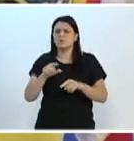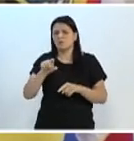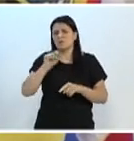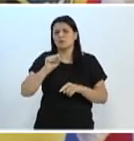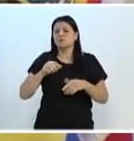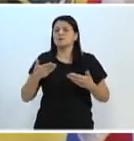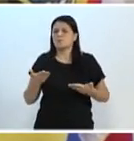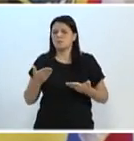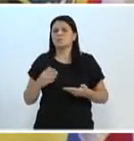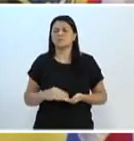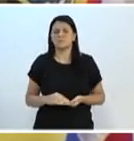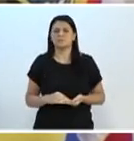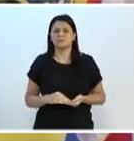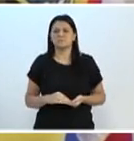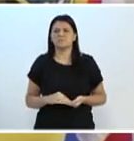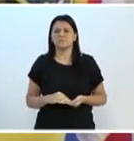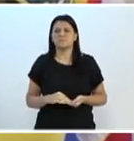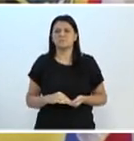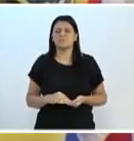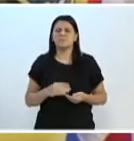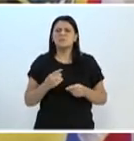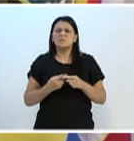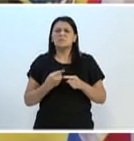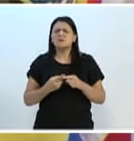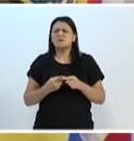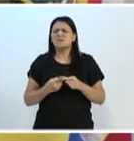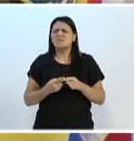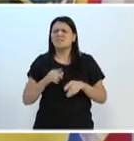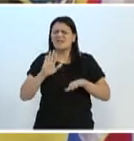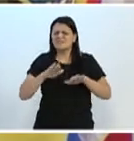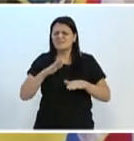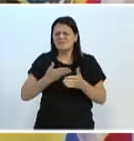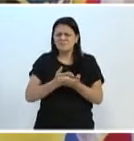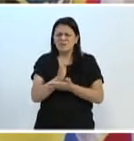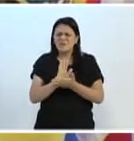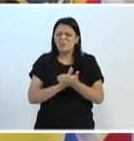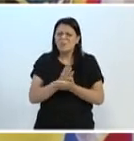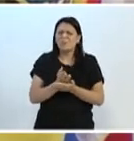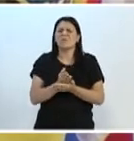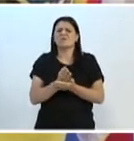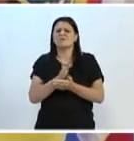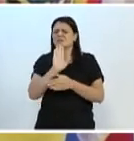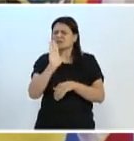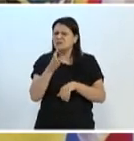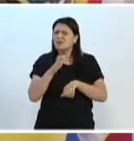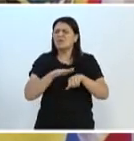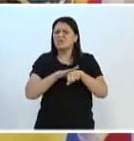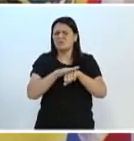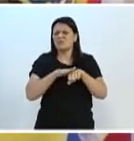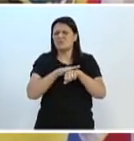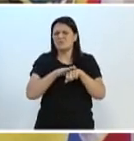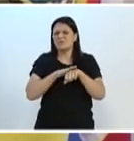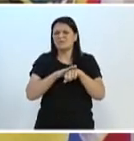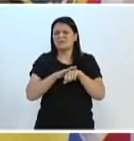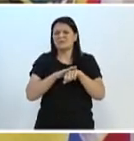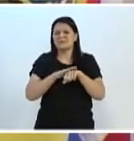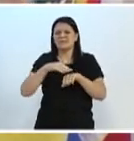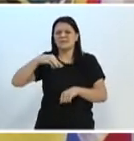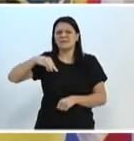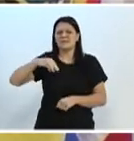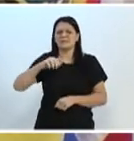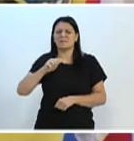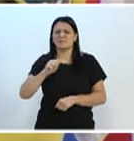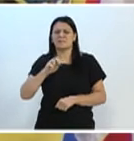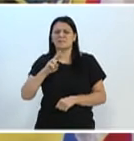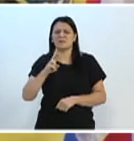isso é salutar. Porque muitas coisas, e uma das coisas que me incomodavam aqui, eu havia conversado, inclusive, com o vereador Maurício Gol e com a